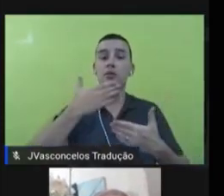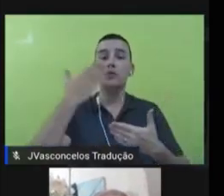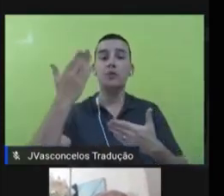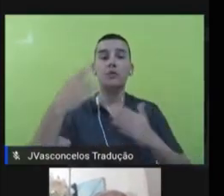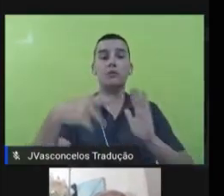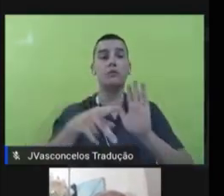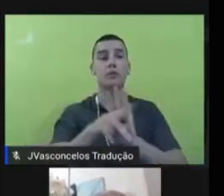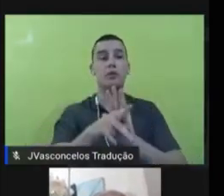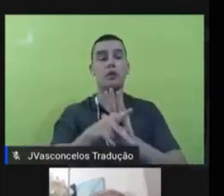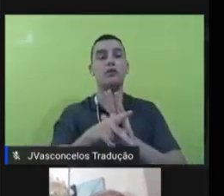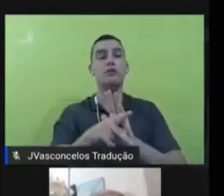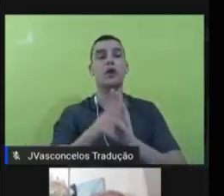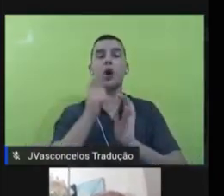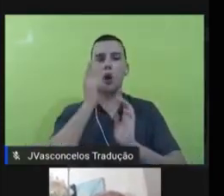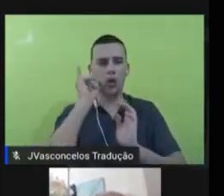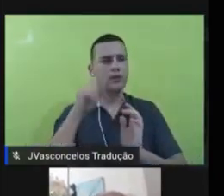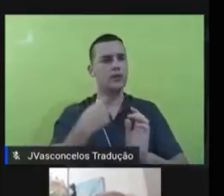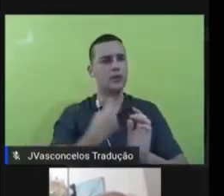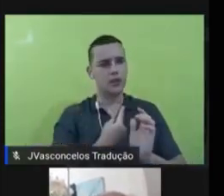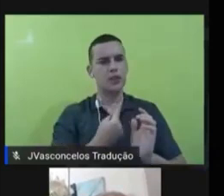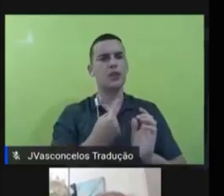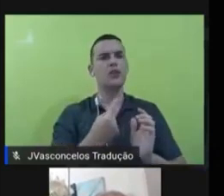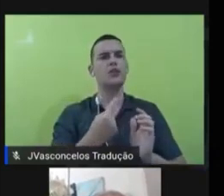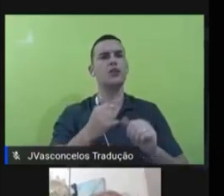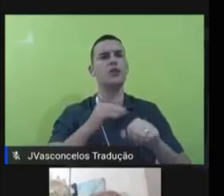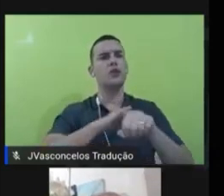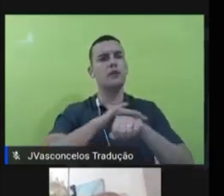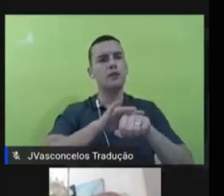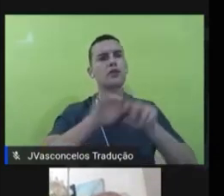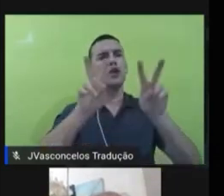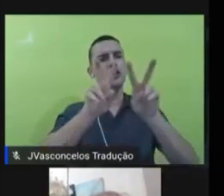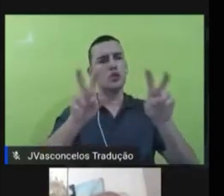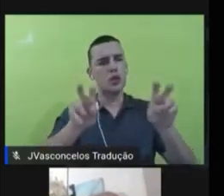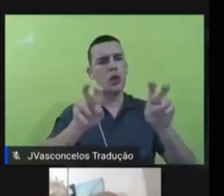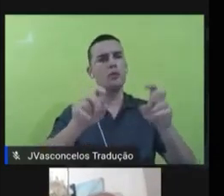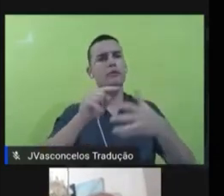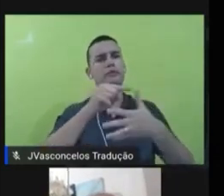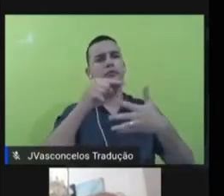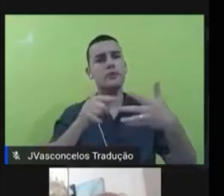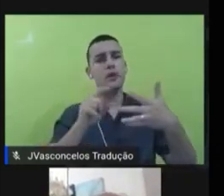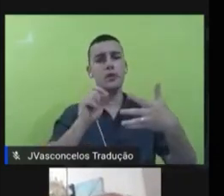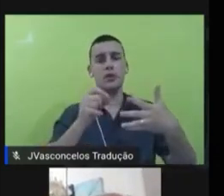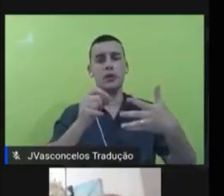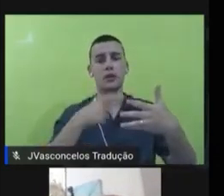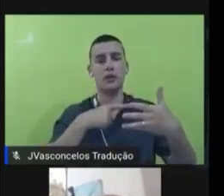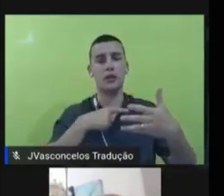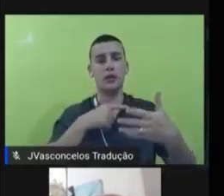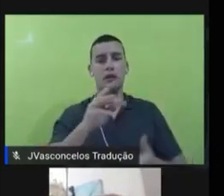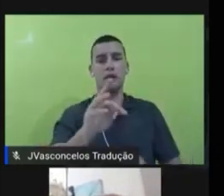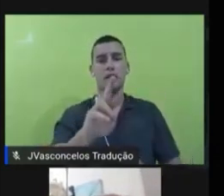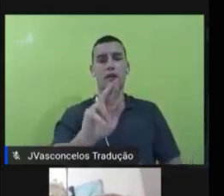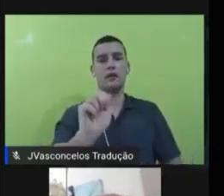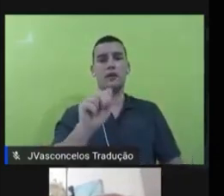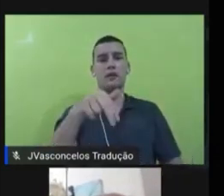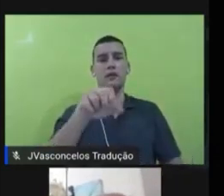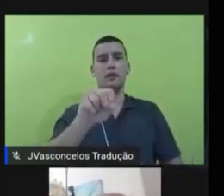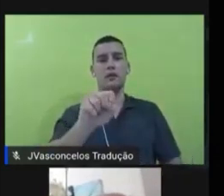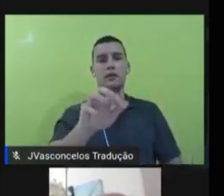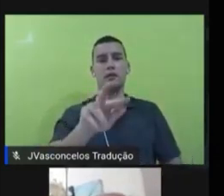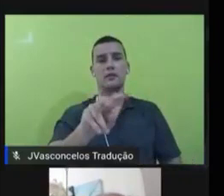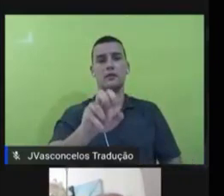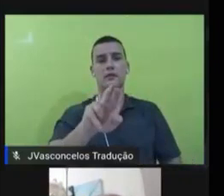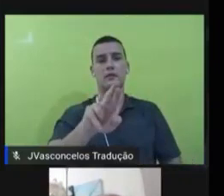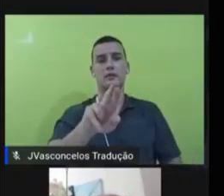ontem conversamos bastante nas palestras a respeito da transversalidade do